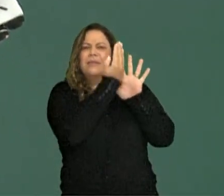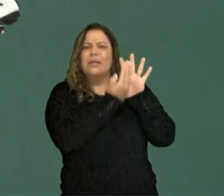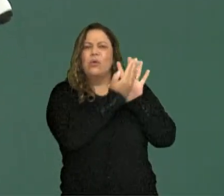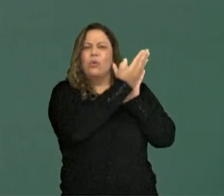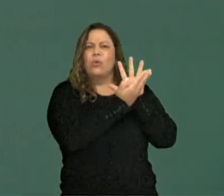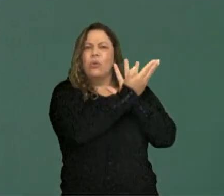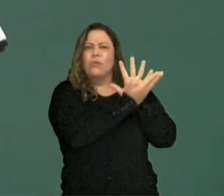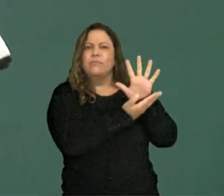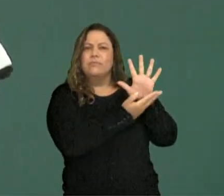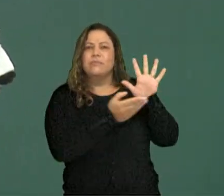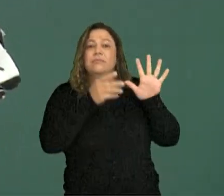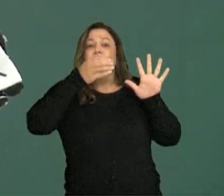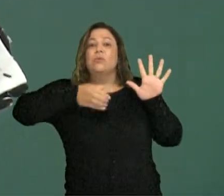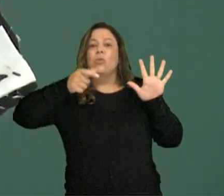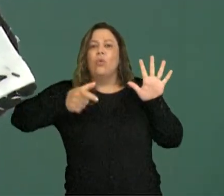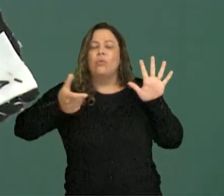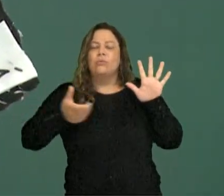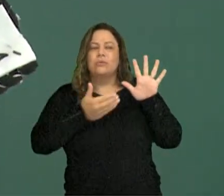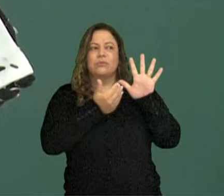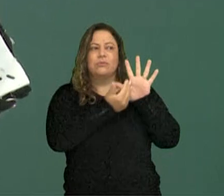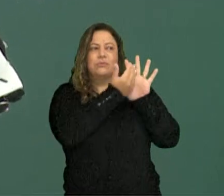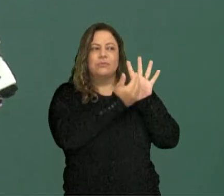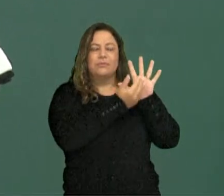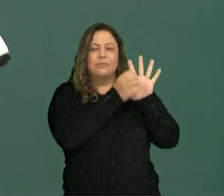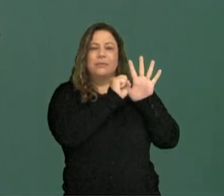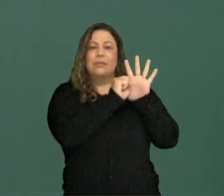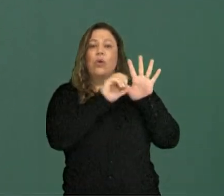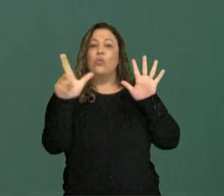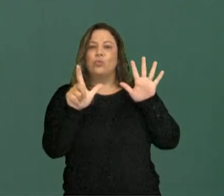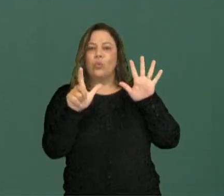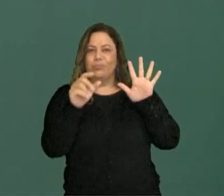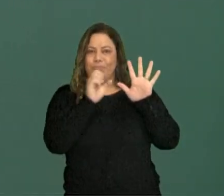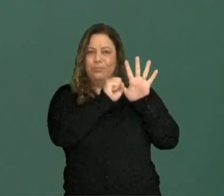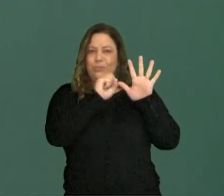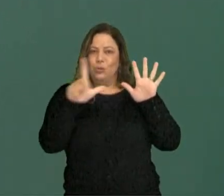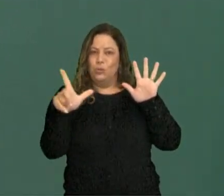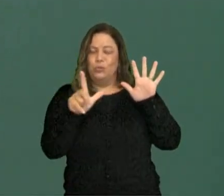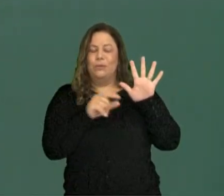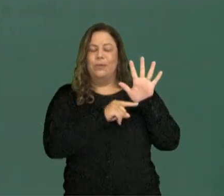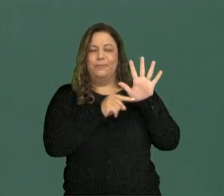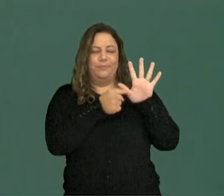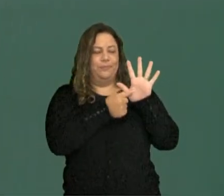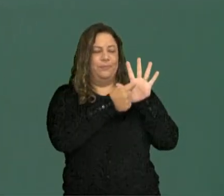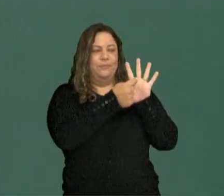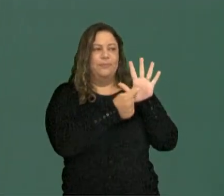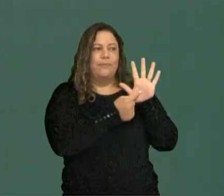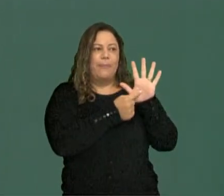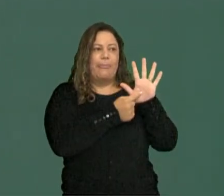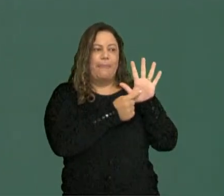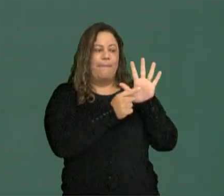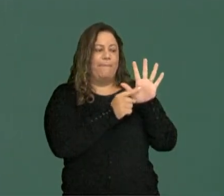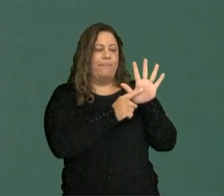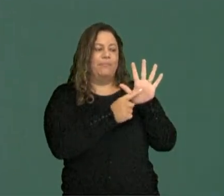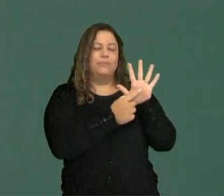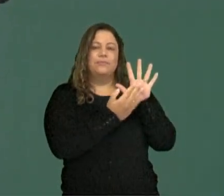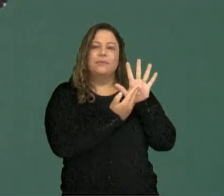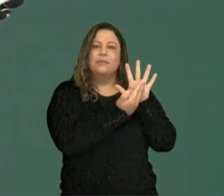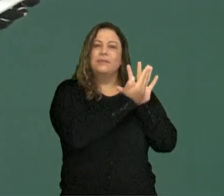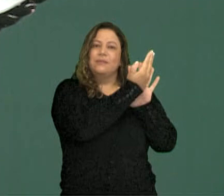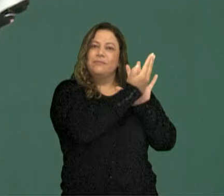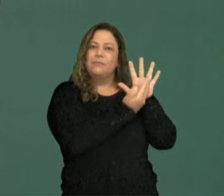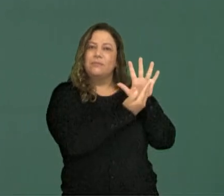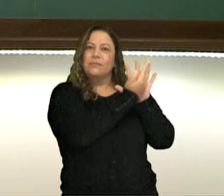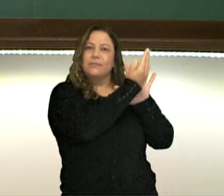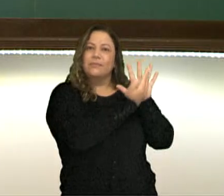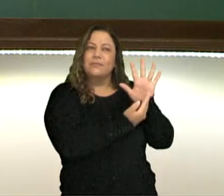nossa partitura. Aqui nós temos a clave de Sol. Então, o que vai acontecer? Está indicando para a segunda linha. Então, a